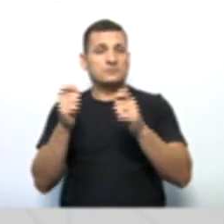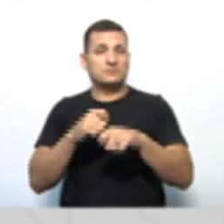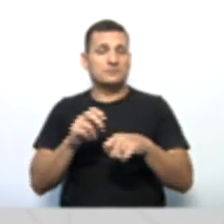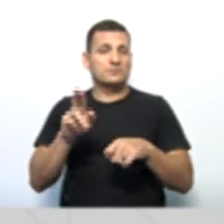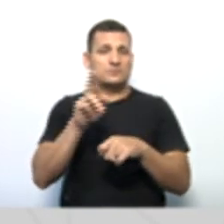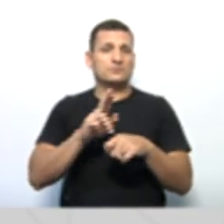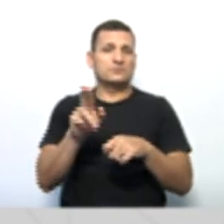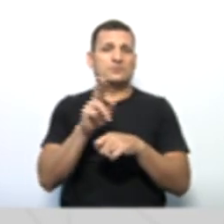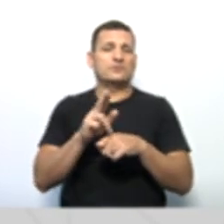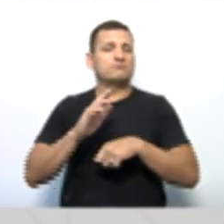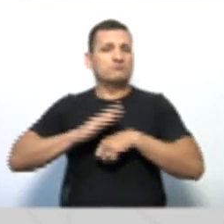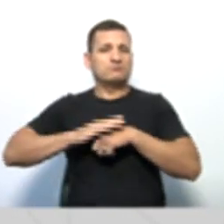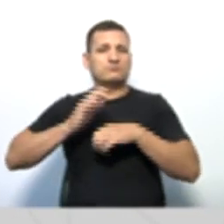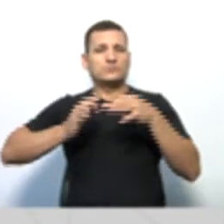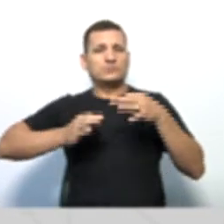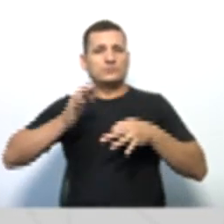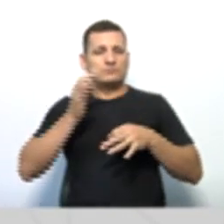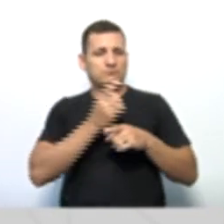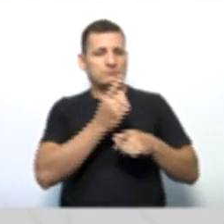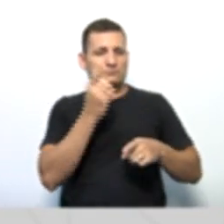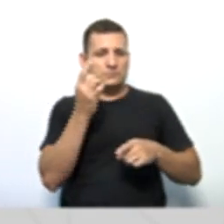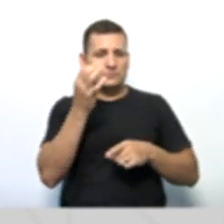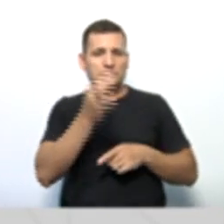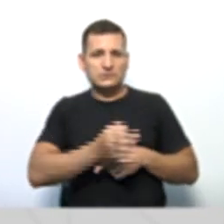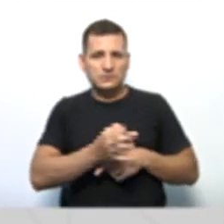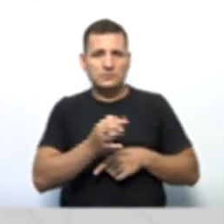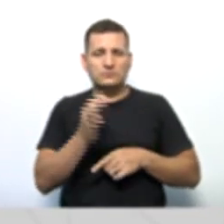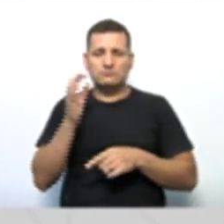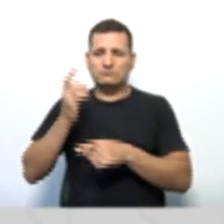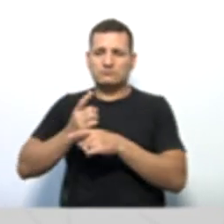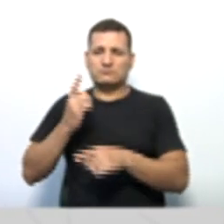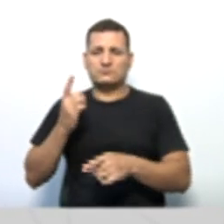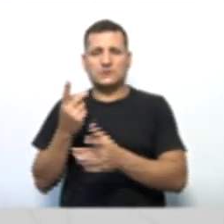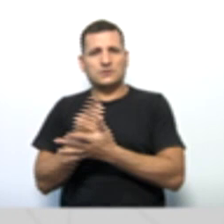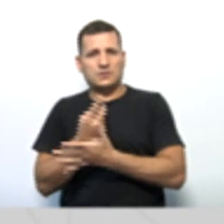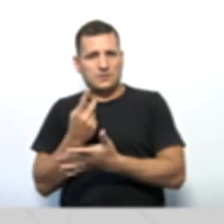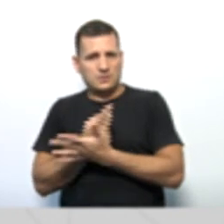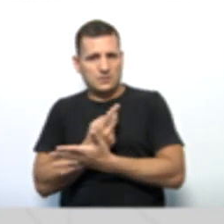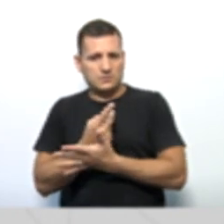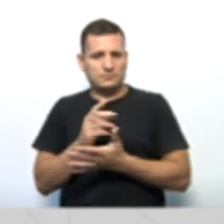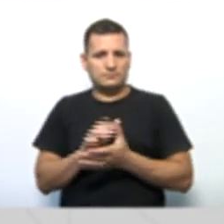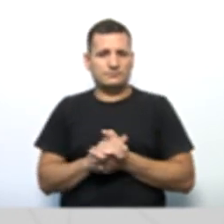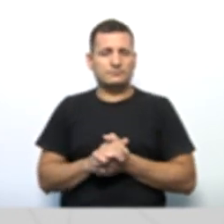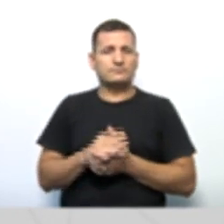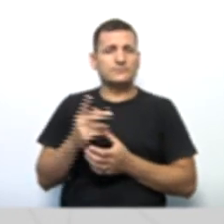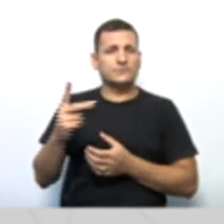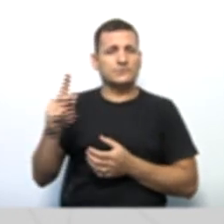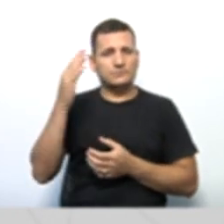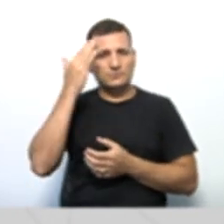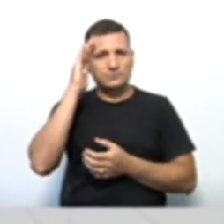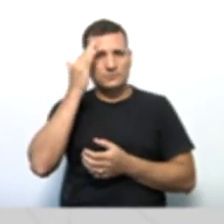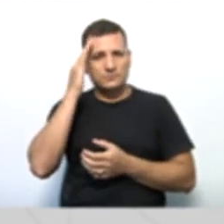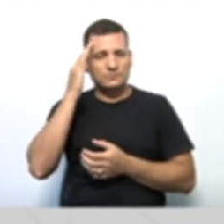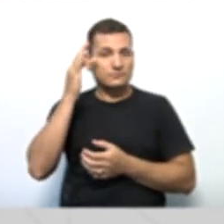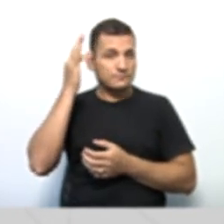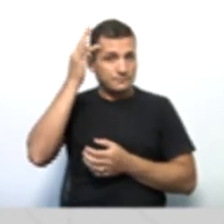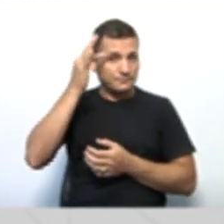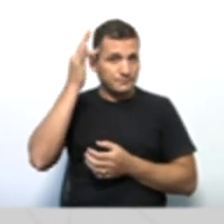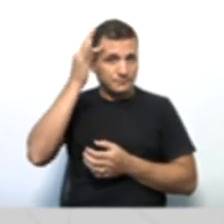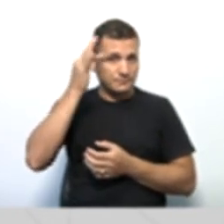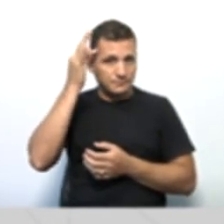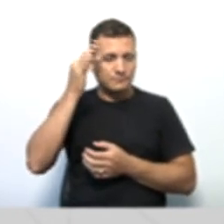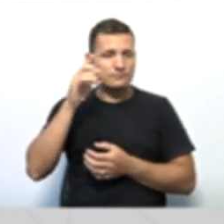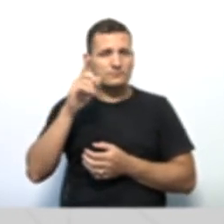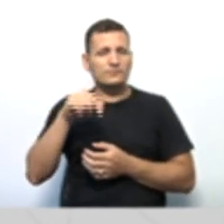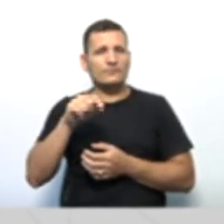para identificar o que era o certo e errado nas situações concretas. Sua concepção filosófica baseia-se na